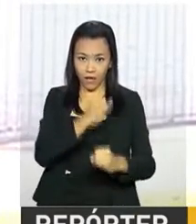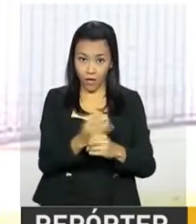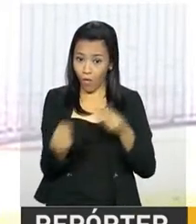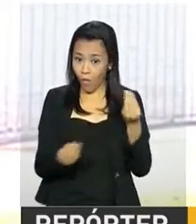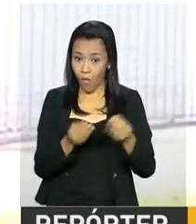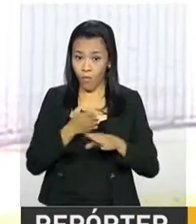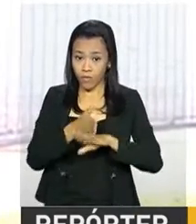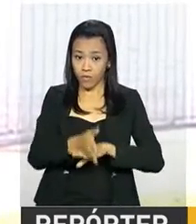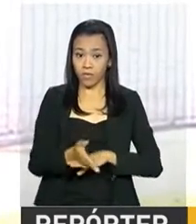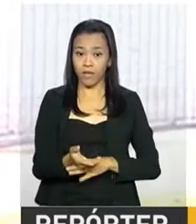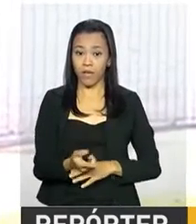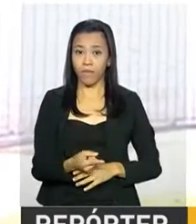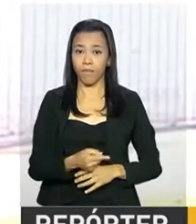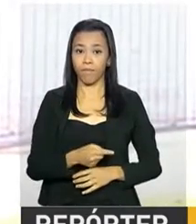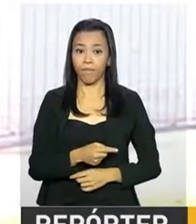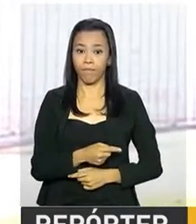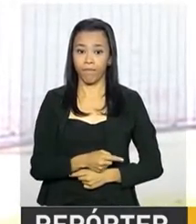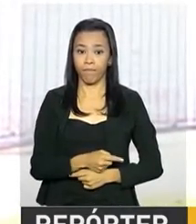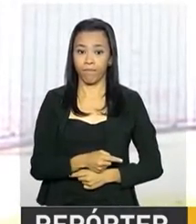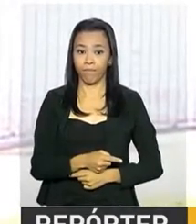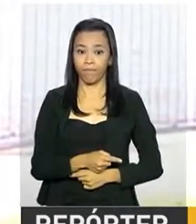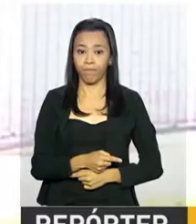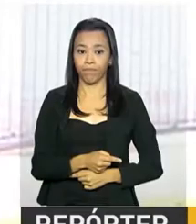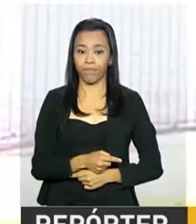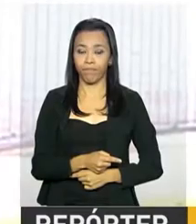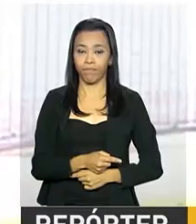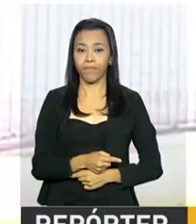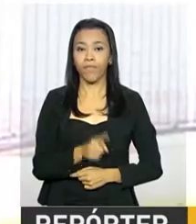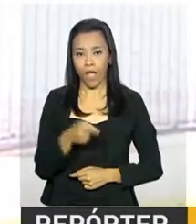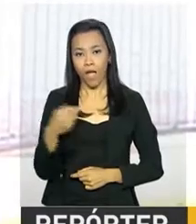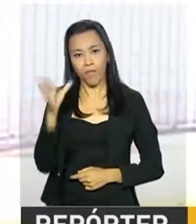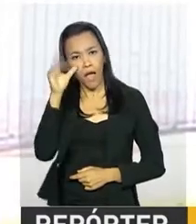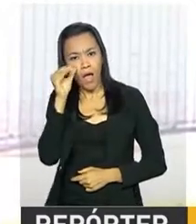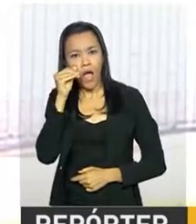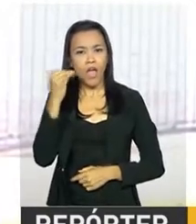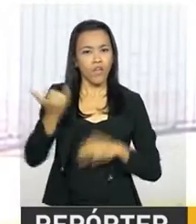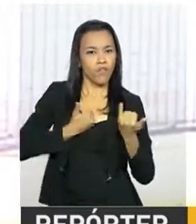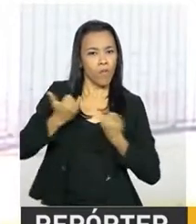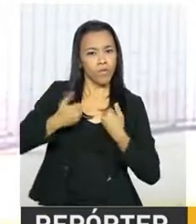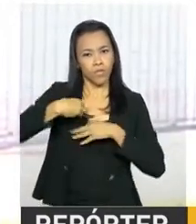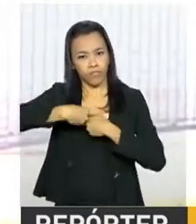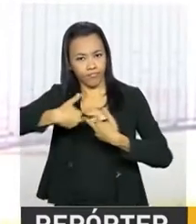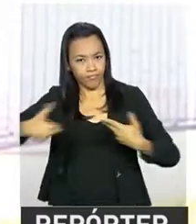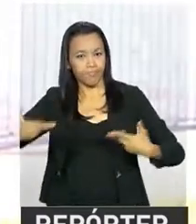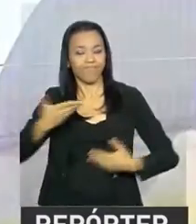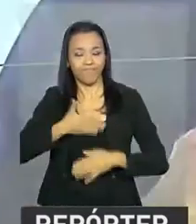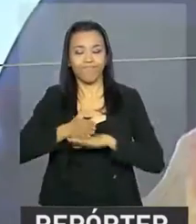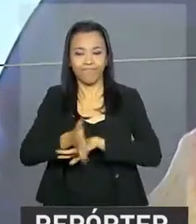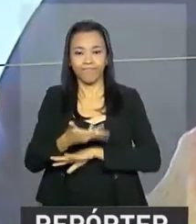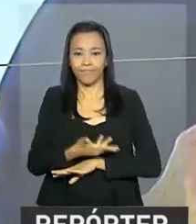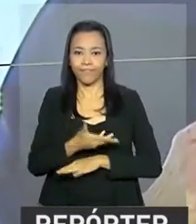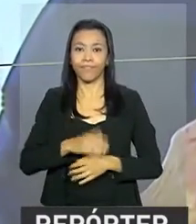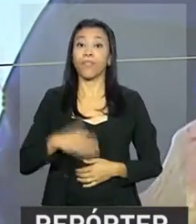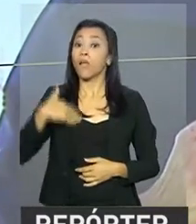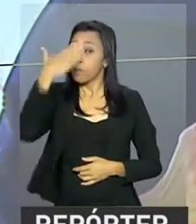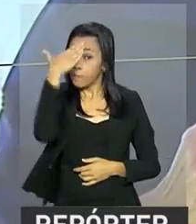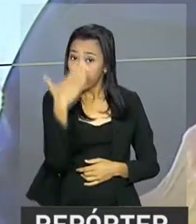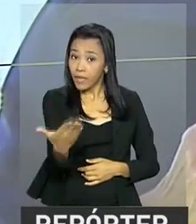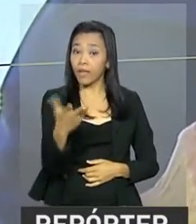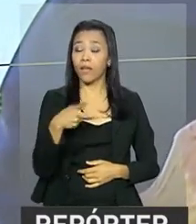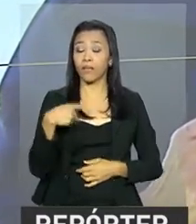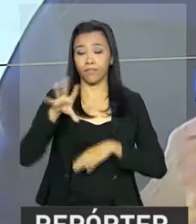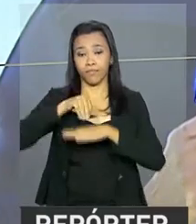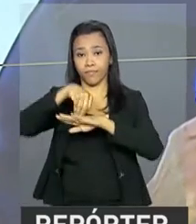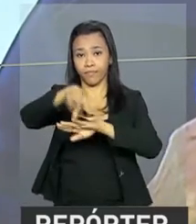traço sp um ponto planejamento.gov.br é com você e leandro obrigado uma hora pelas suas